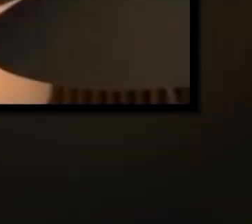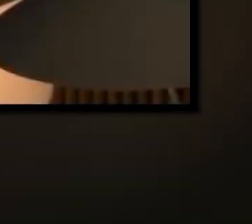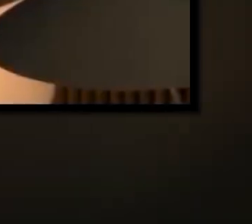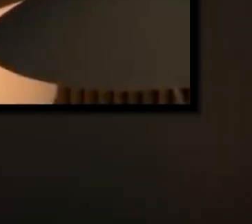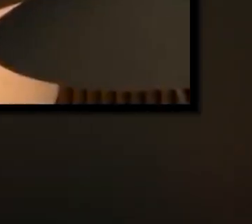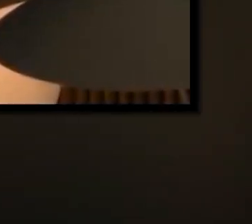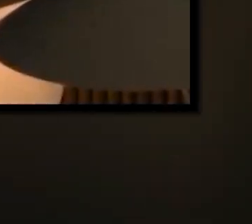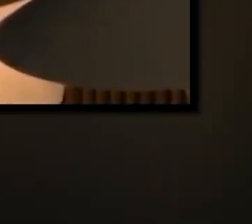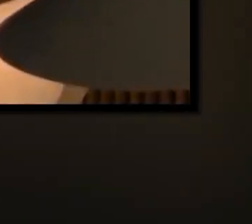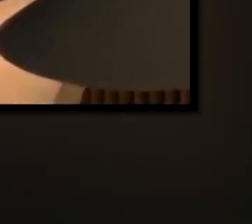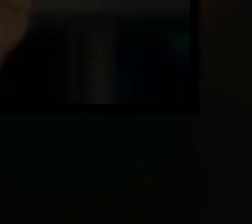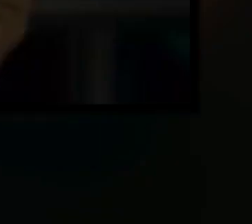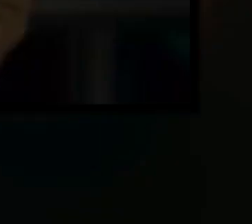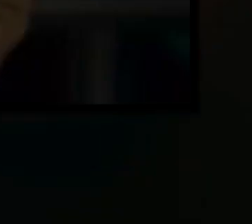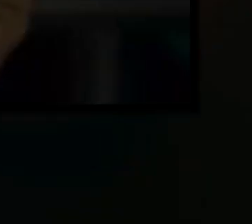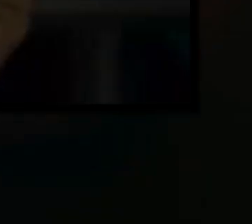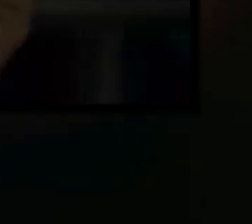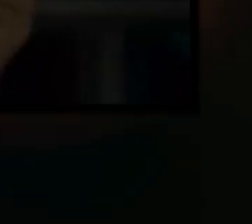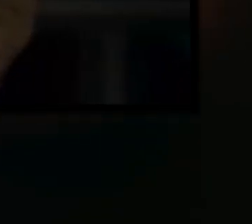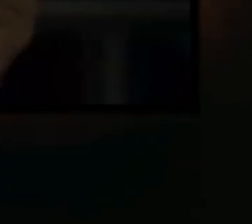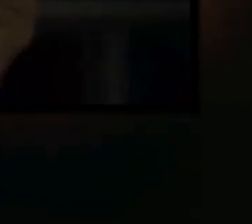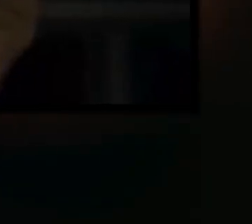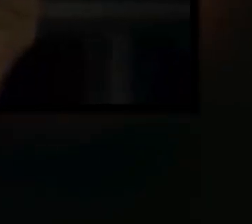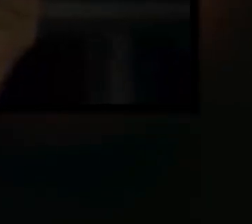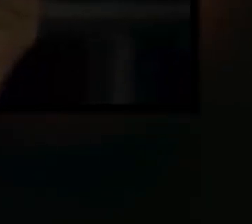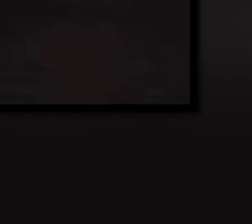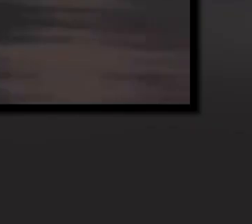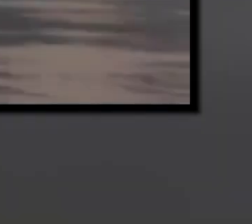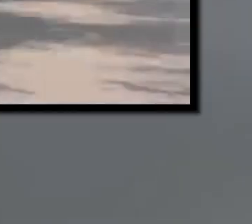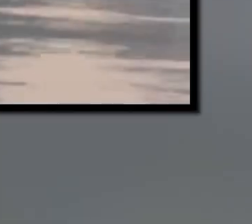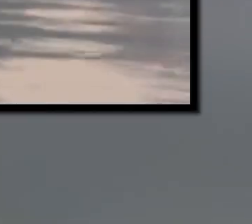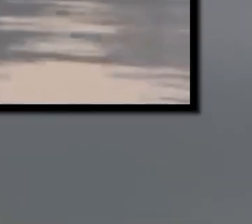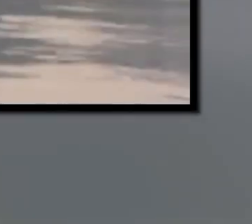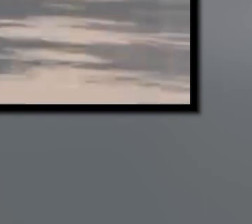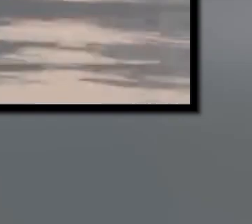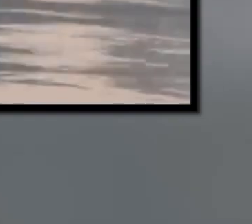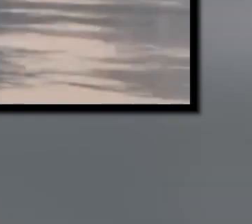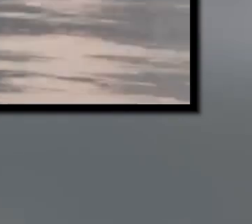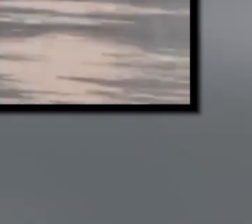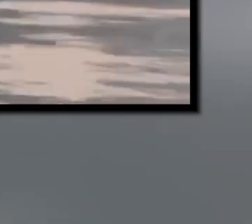Vous trouvez pas que c'est assez duré? Ce serait mieux de me dire la vérité.